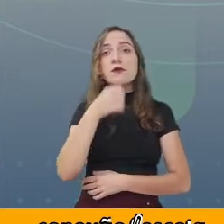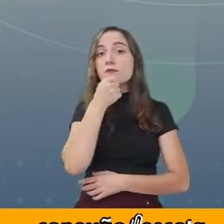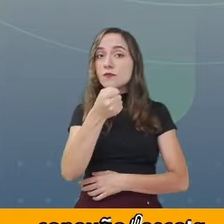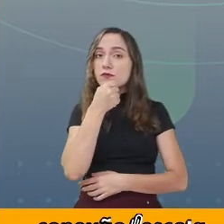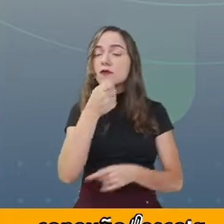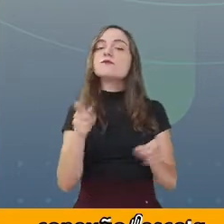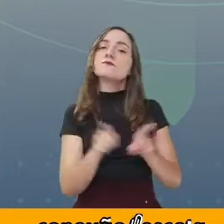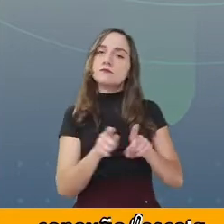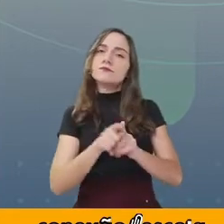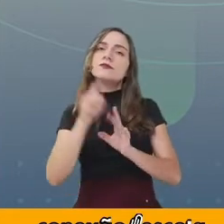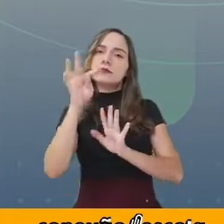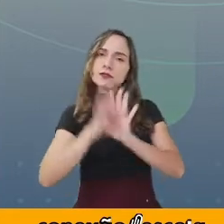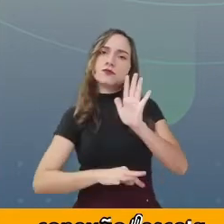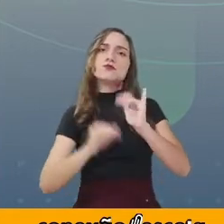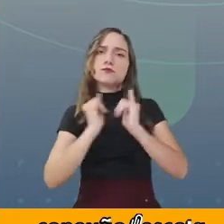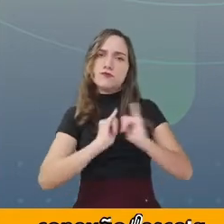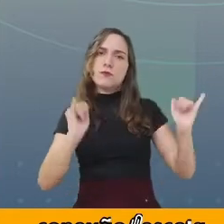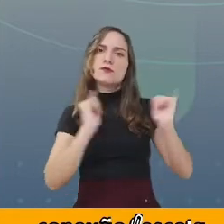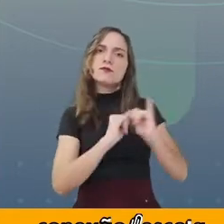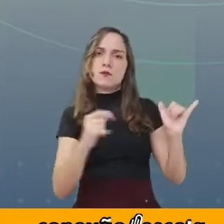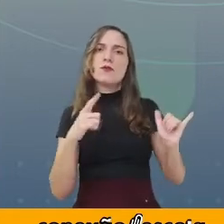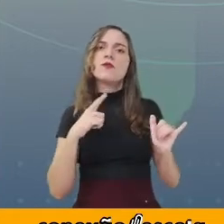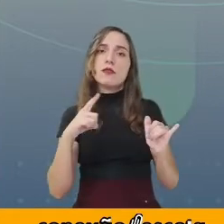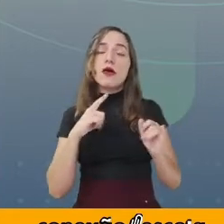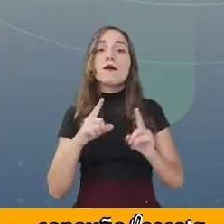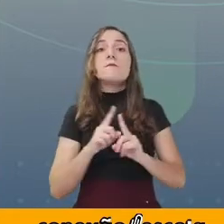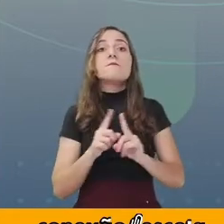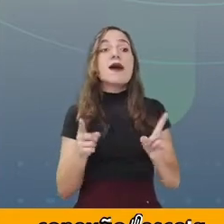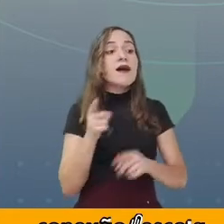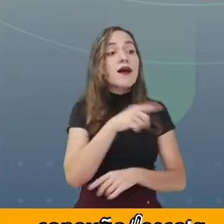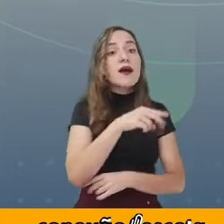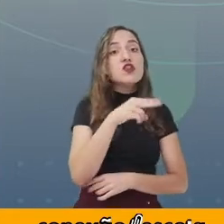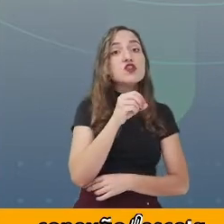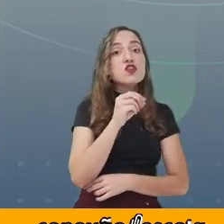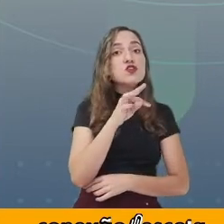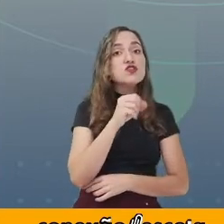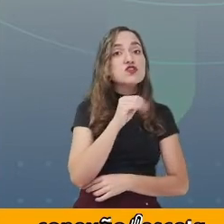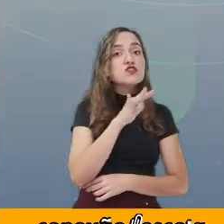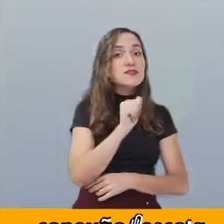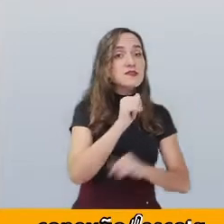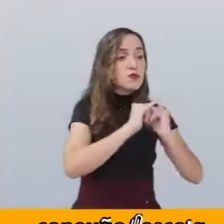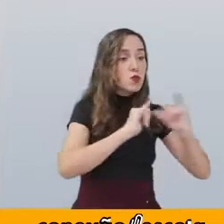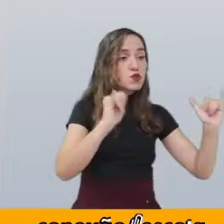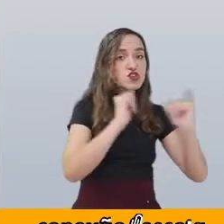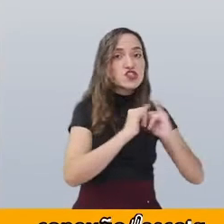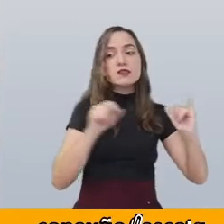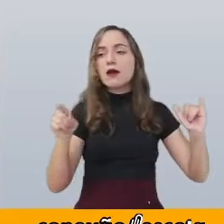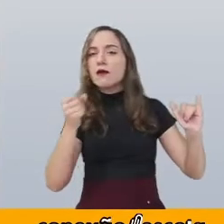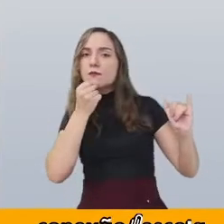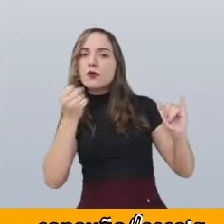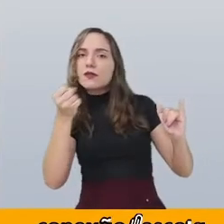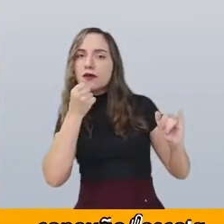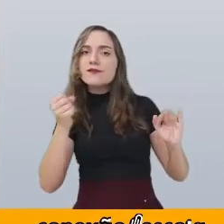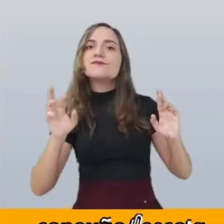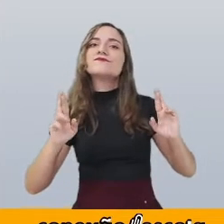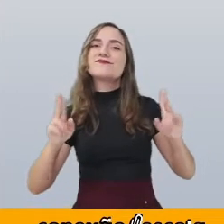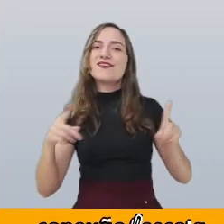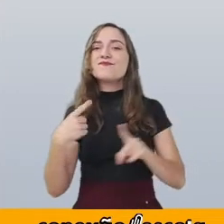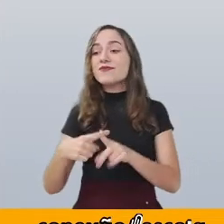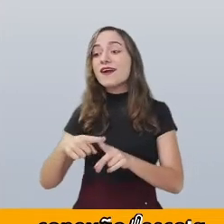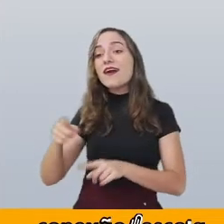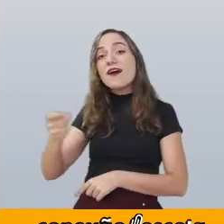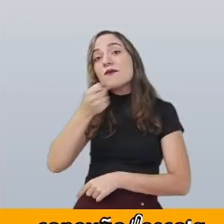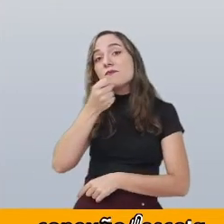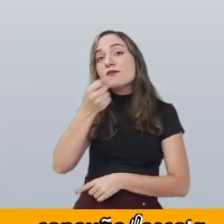texto informativo, mas, diferente da notícia, tem a função de criar